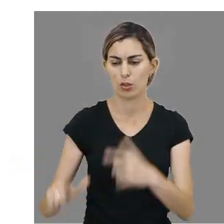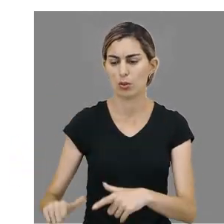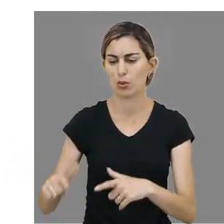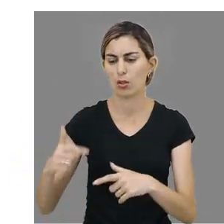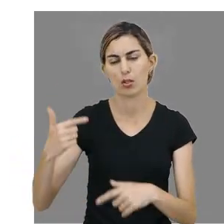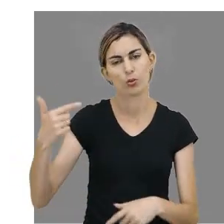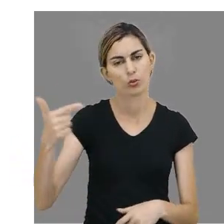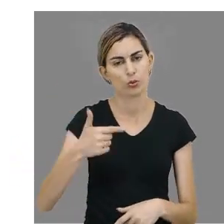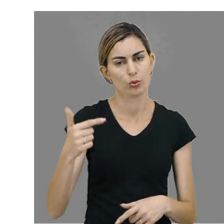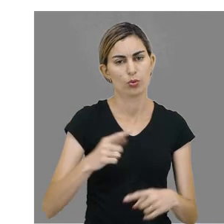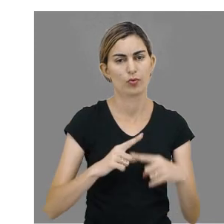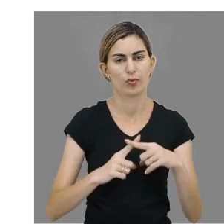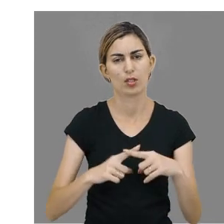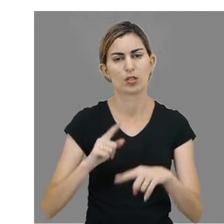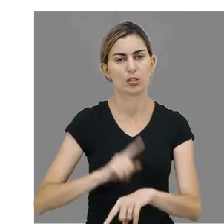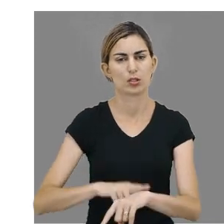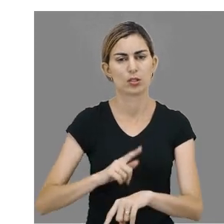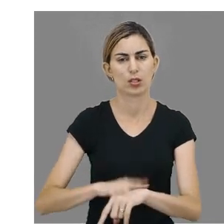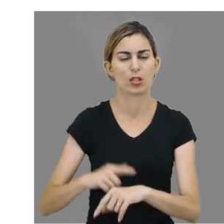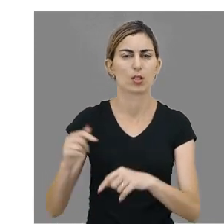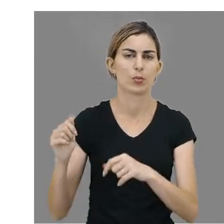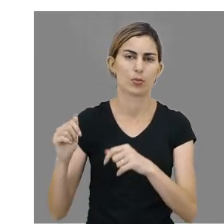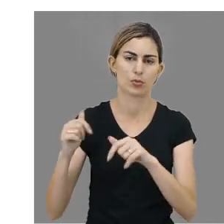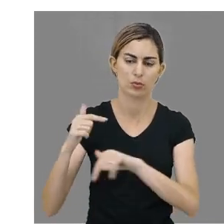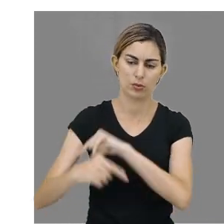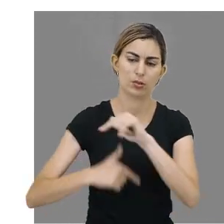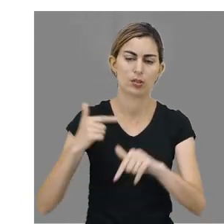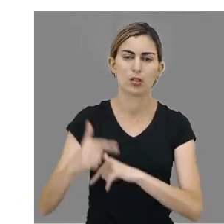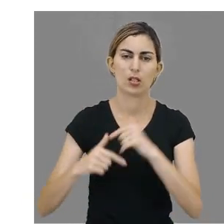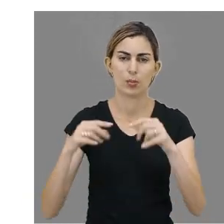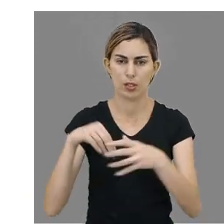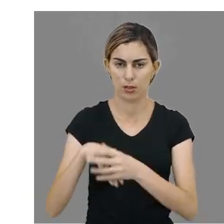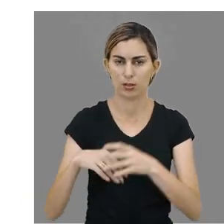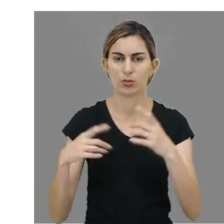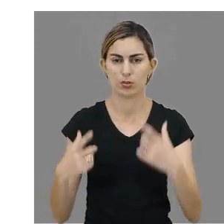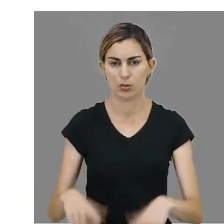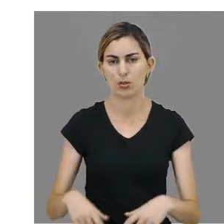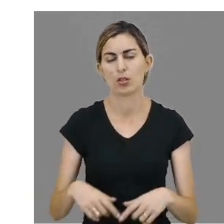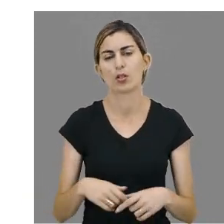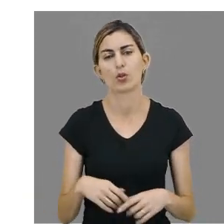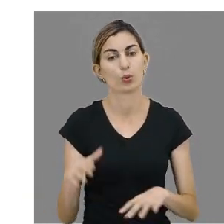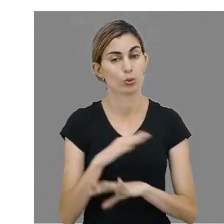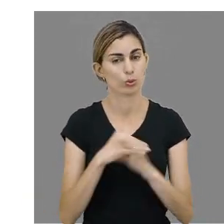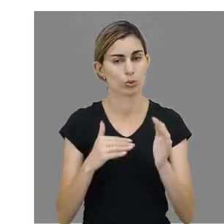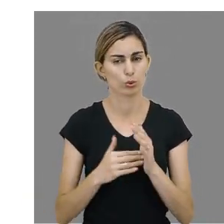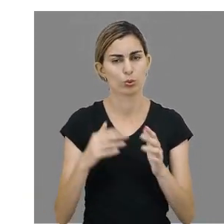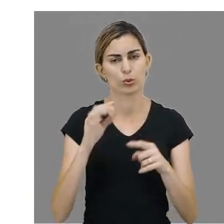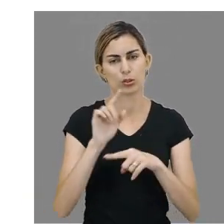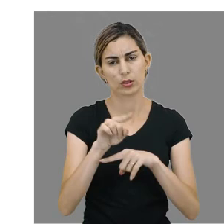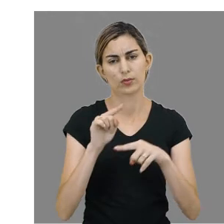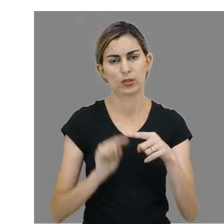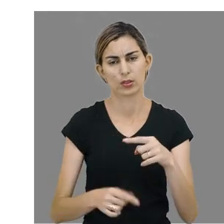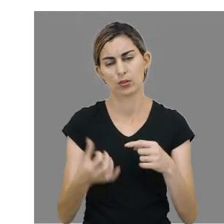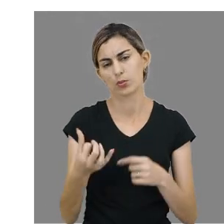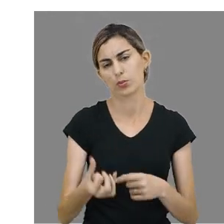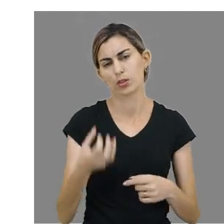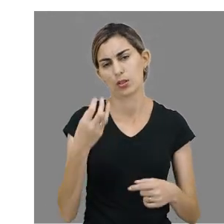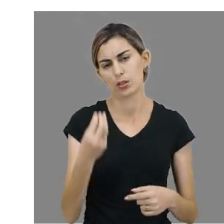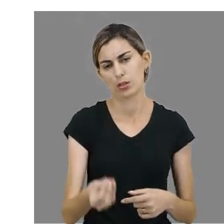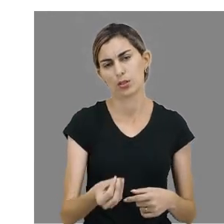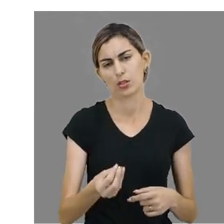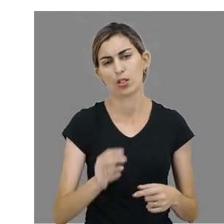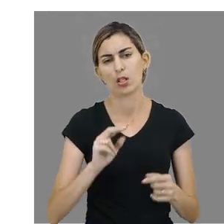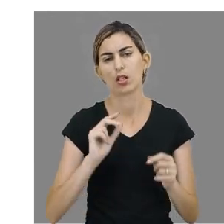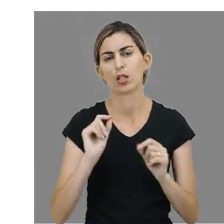ambiente 2, vezes o tempo de exposição no ambiente 2. Tudo isso dividido por